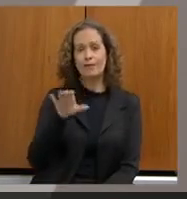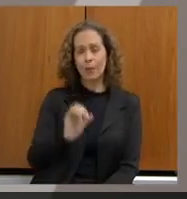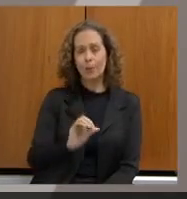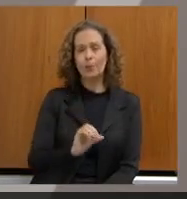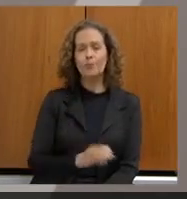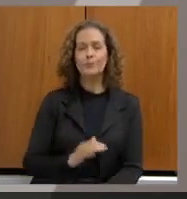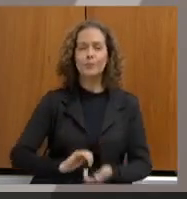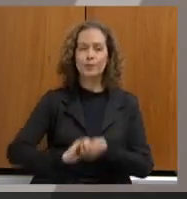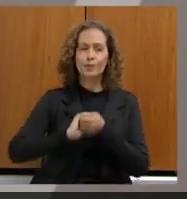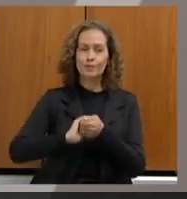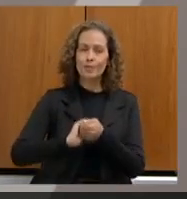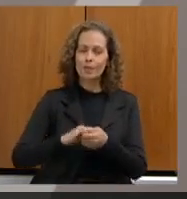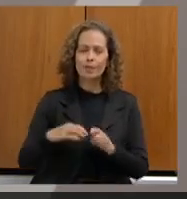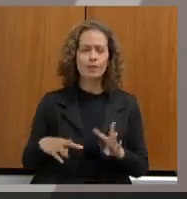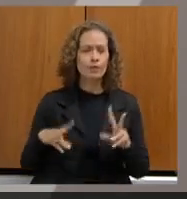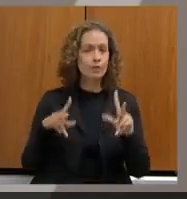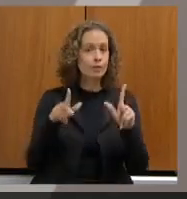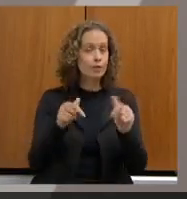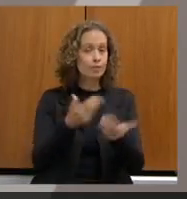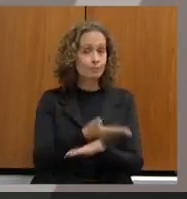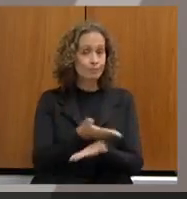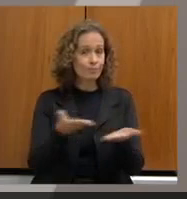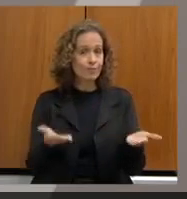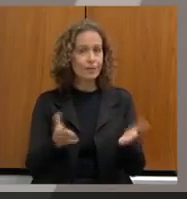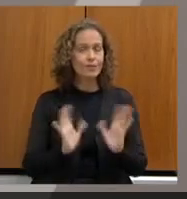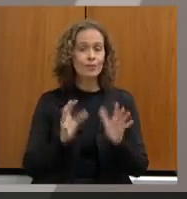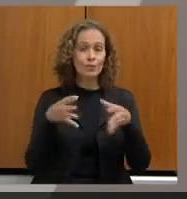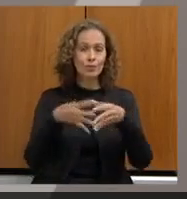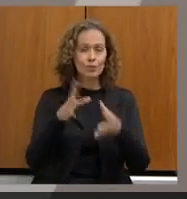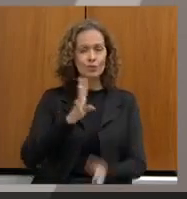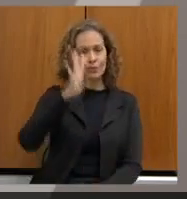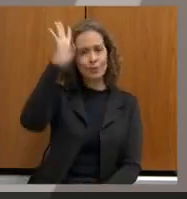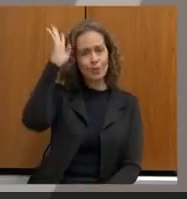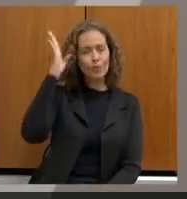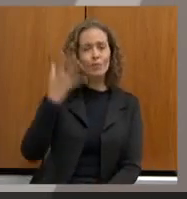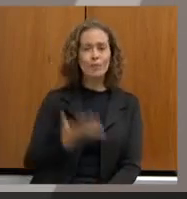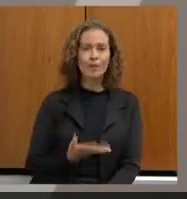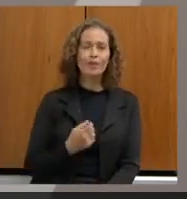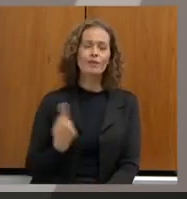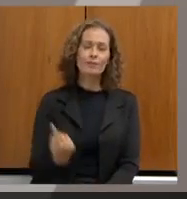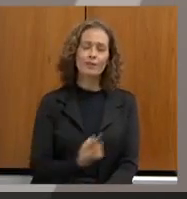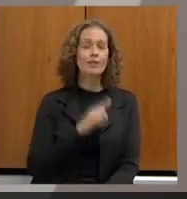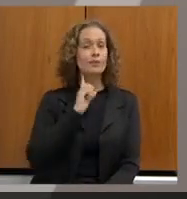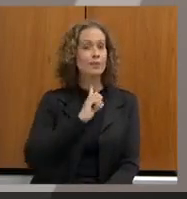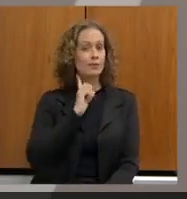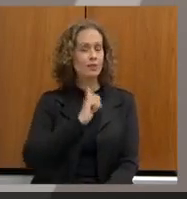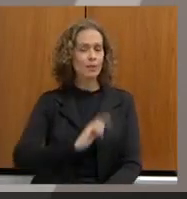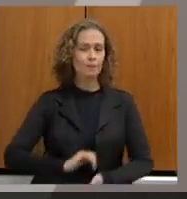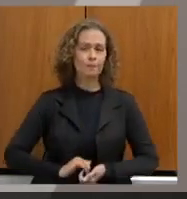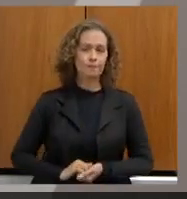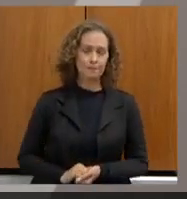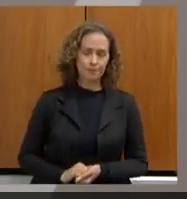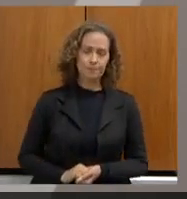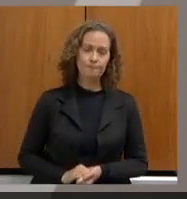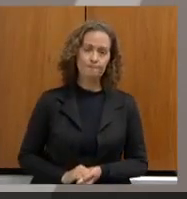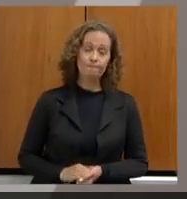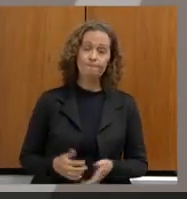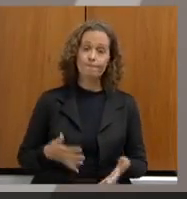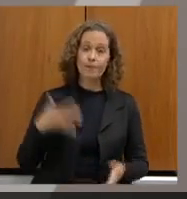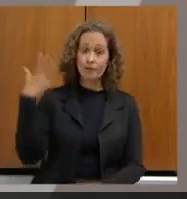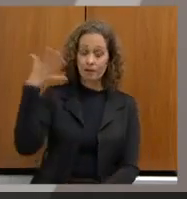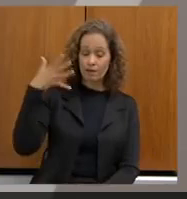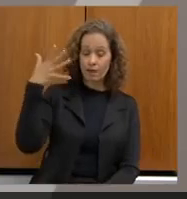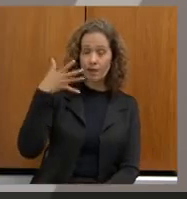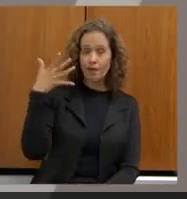todos os aqui os nossos bombeiros nossa nossa querida Minas Gerais e falar